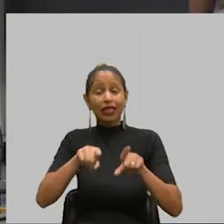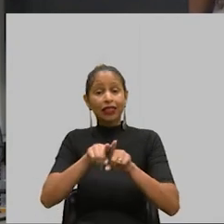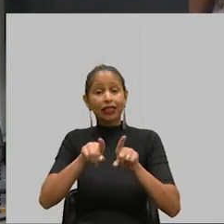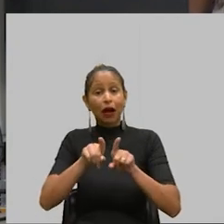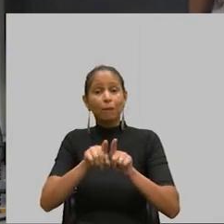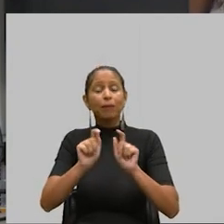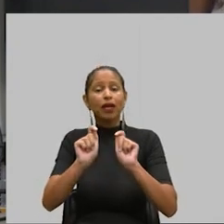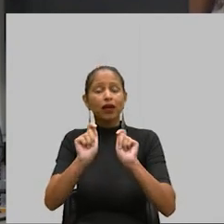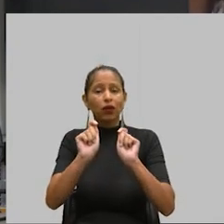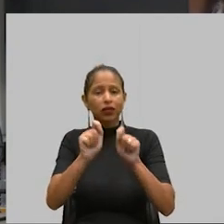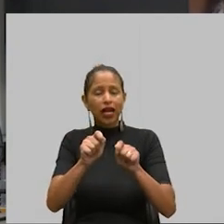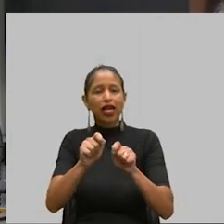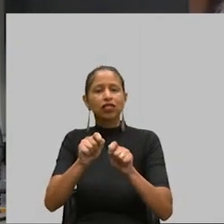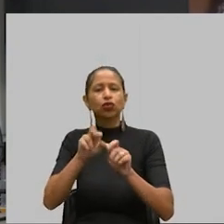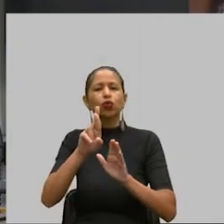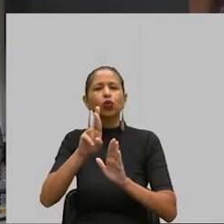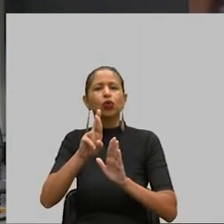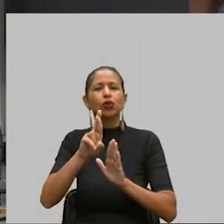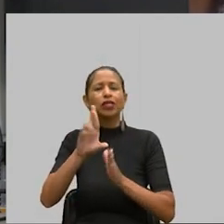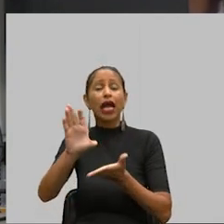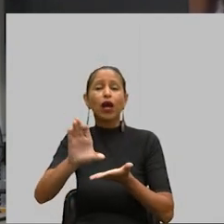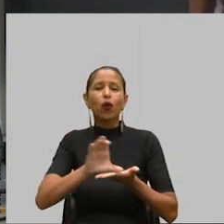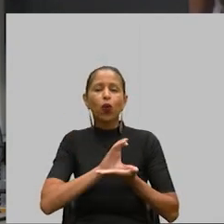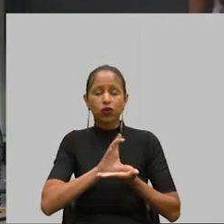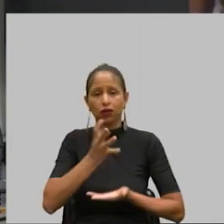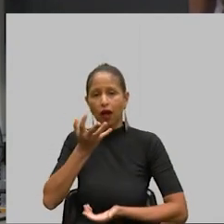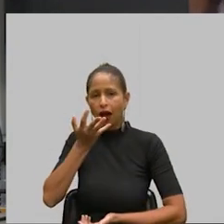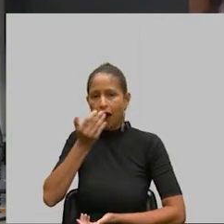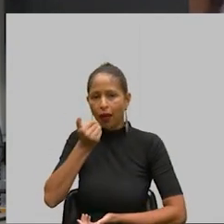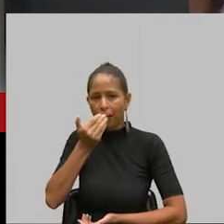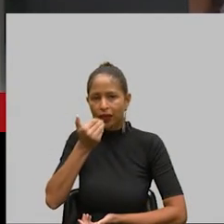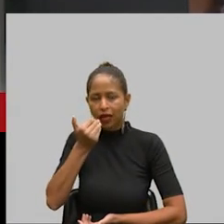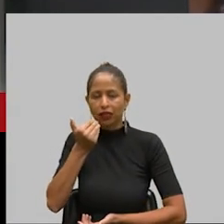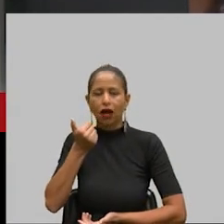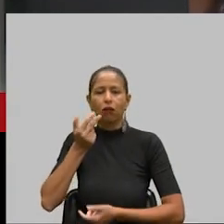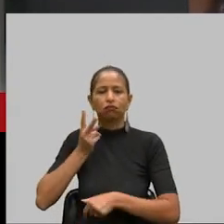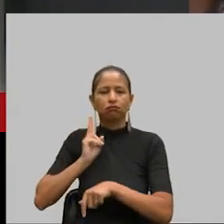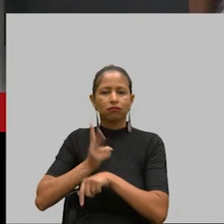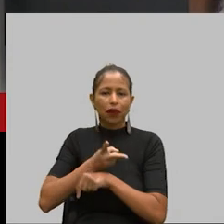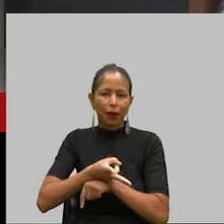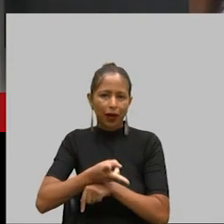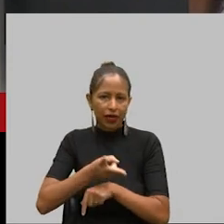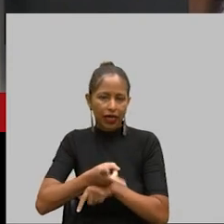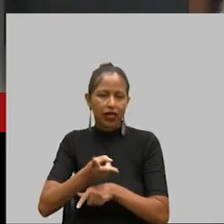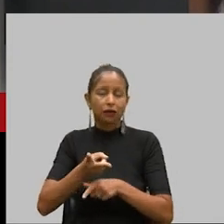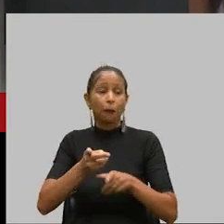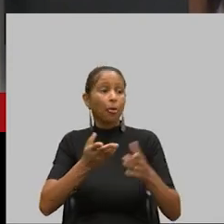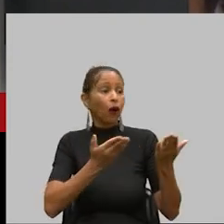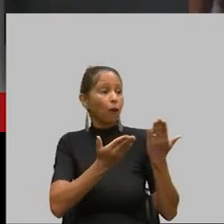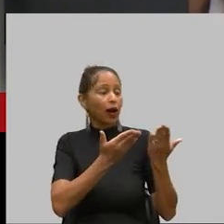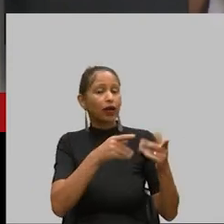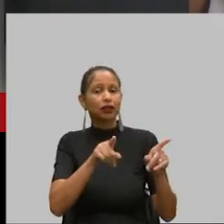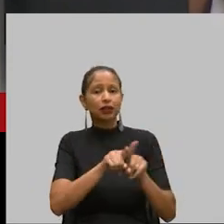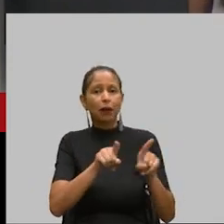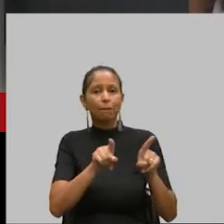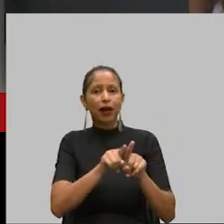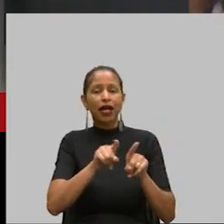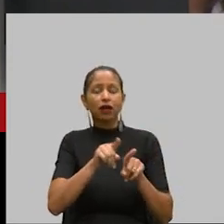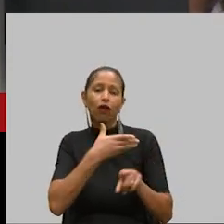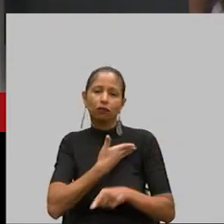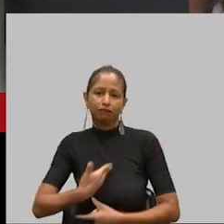essa parte do recurso da Dacia equiparando também com a rede